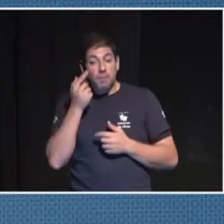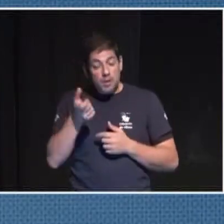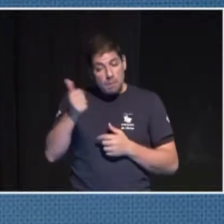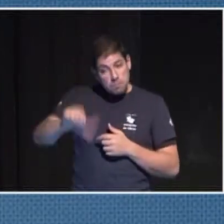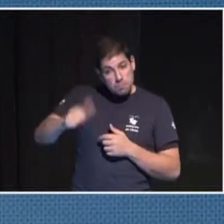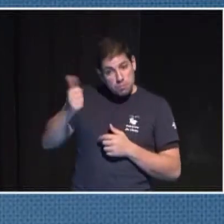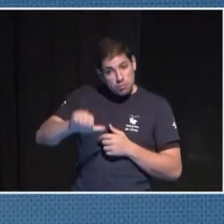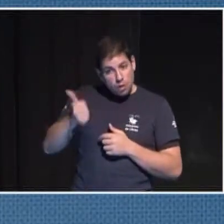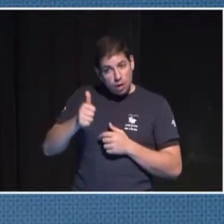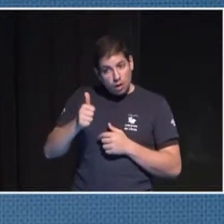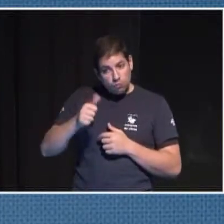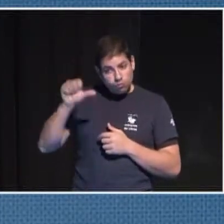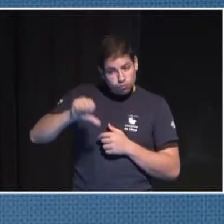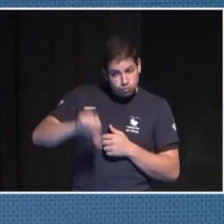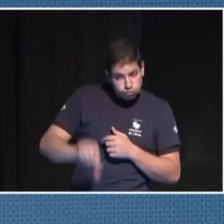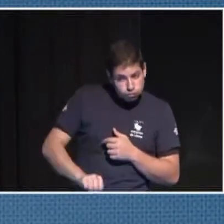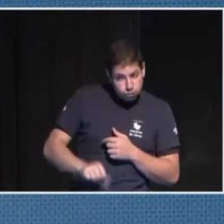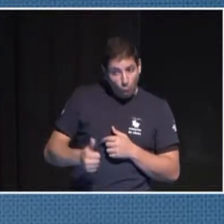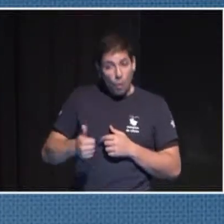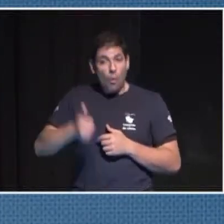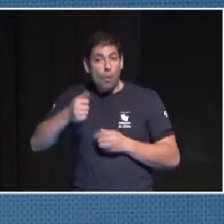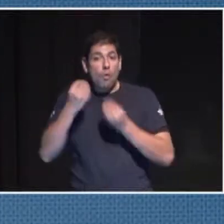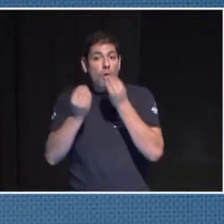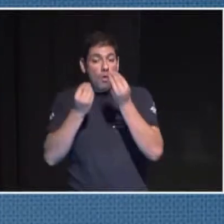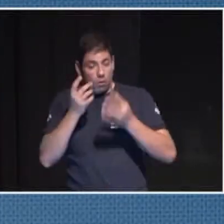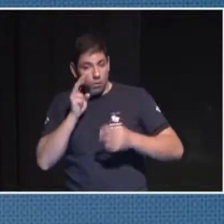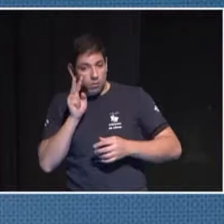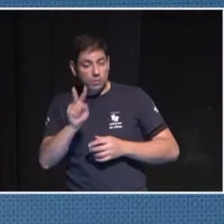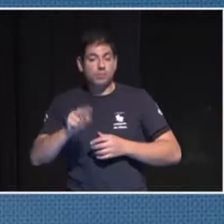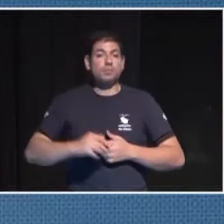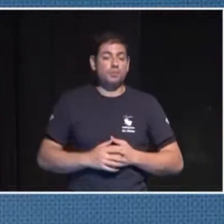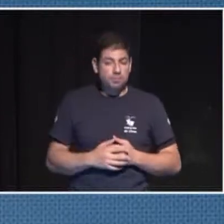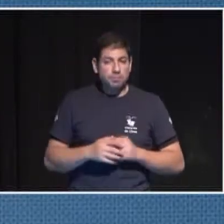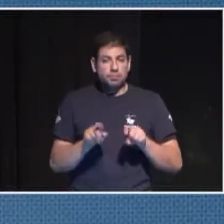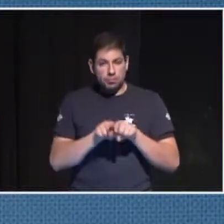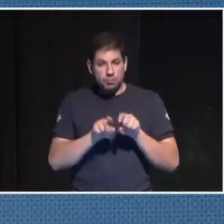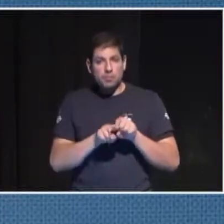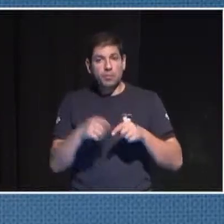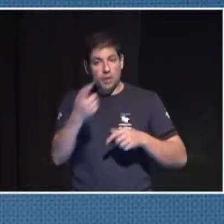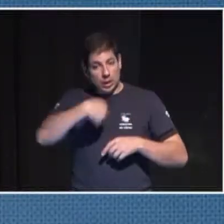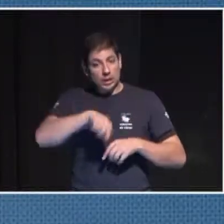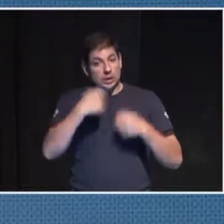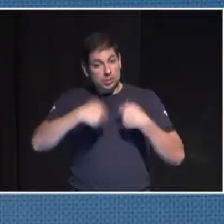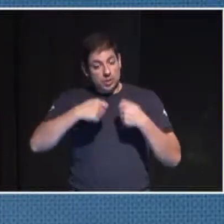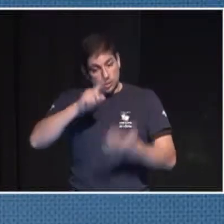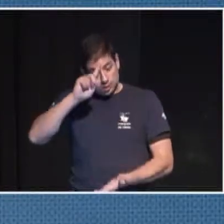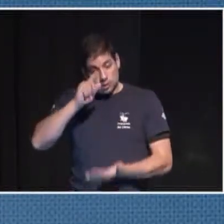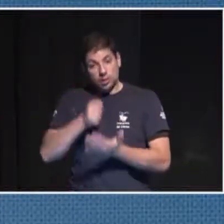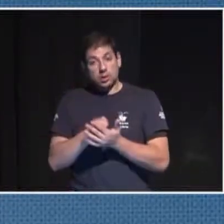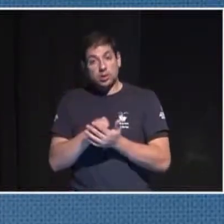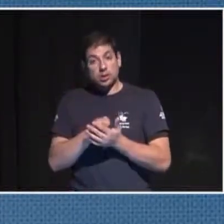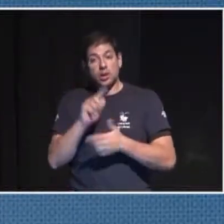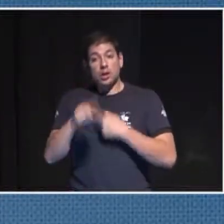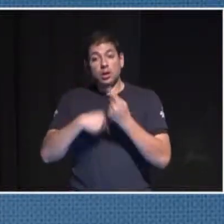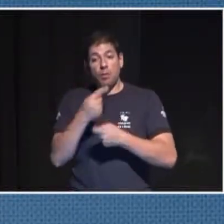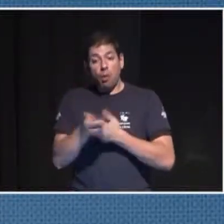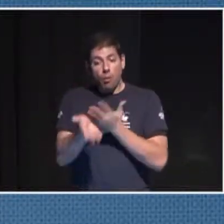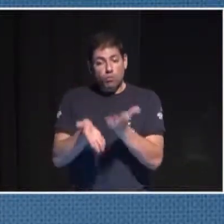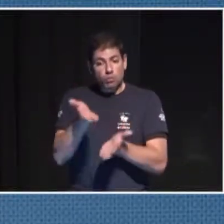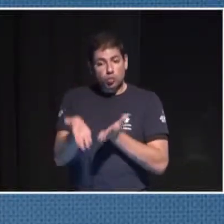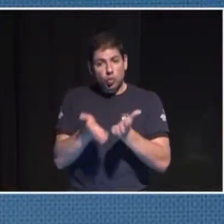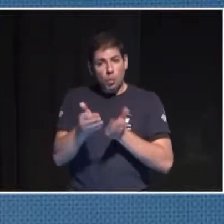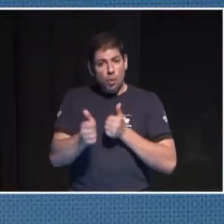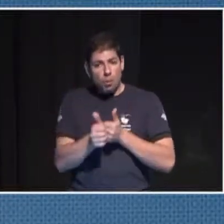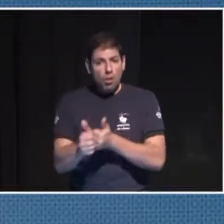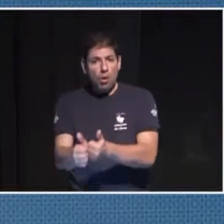desse acometimento do interstício pulmonar. E nós vamos precisar decidir quanto à terapia que esse paciente